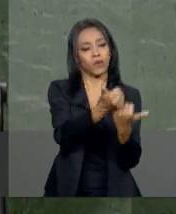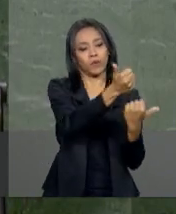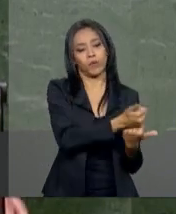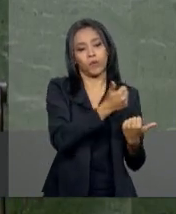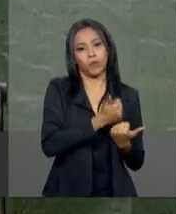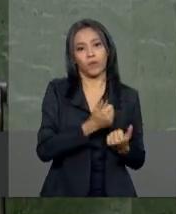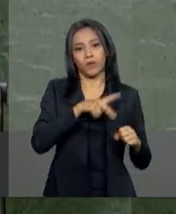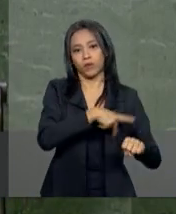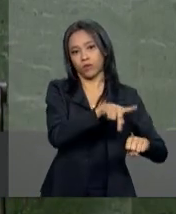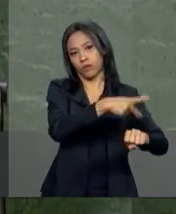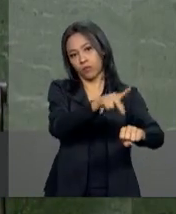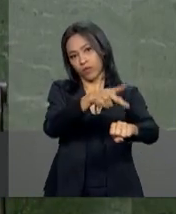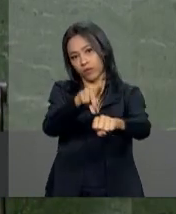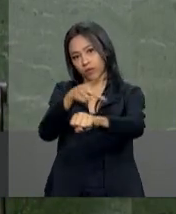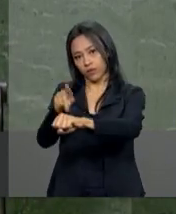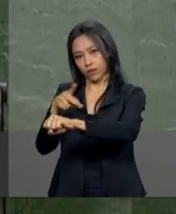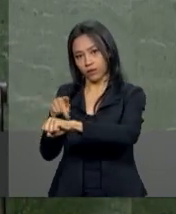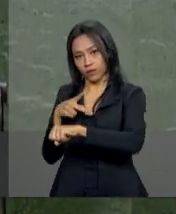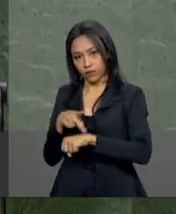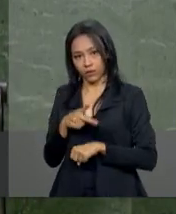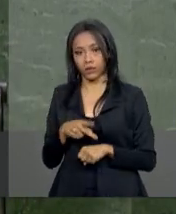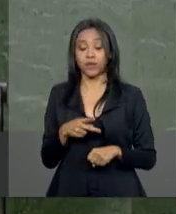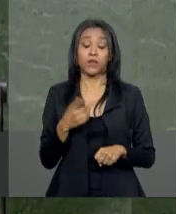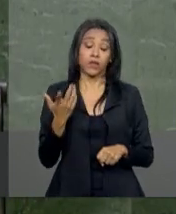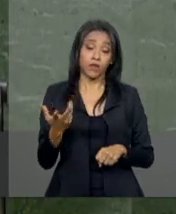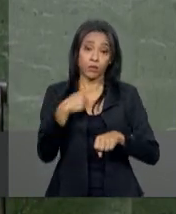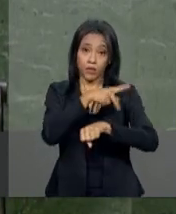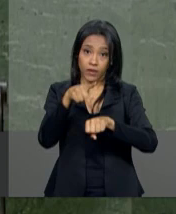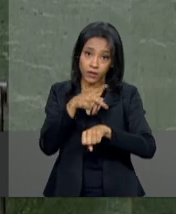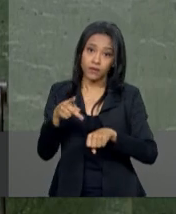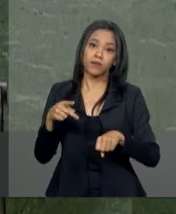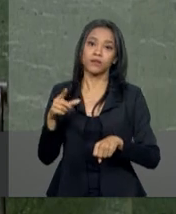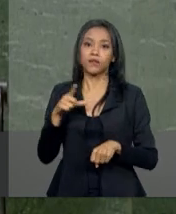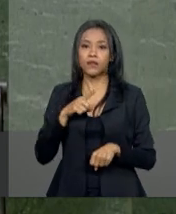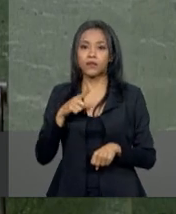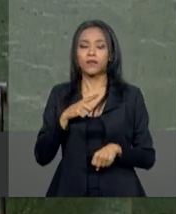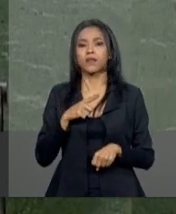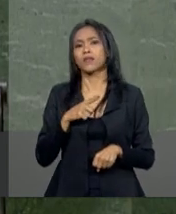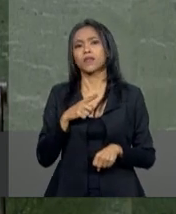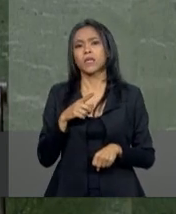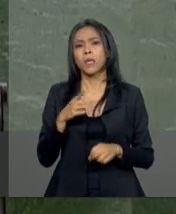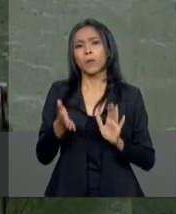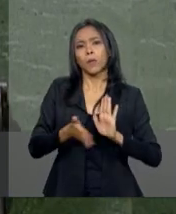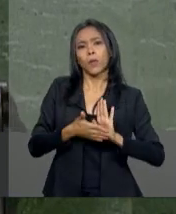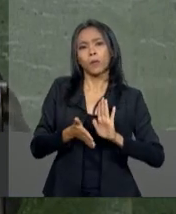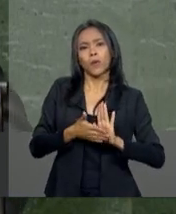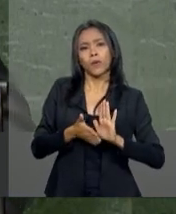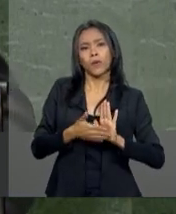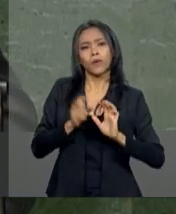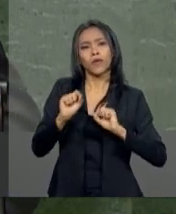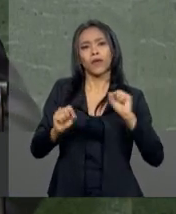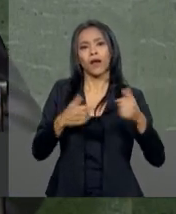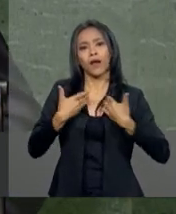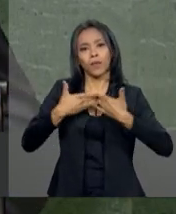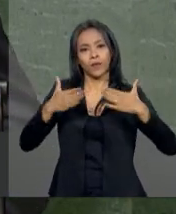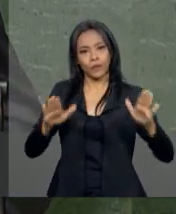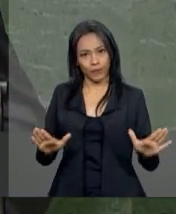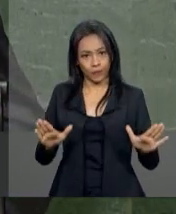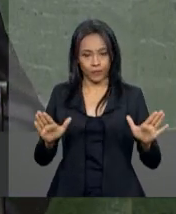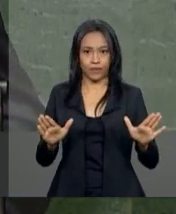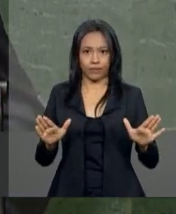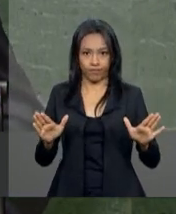nações um país que diante no isolacionismo propõe mais abertura integração